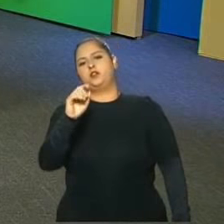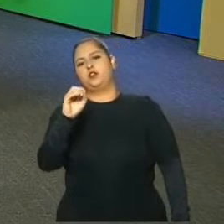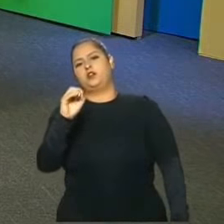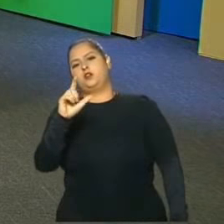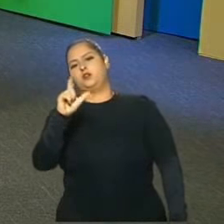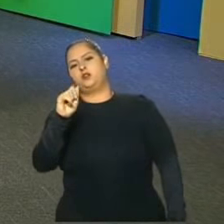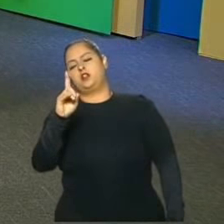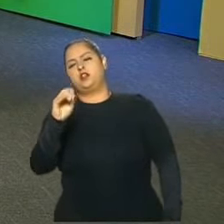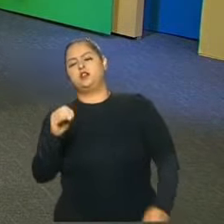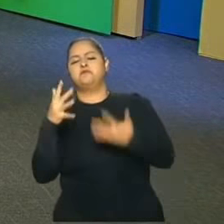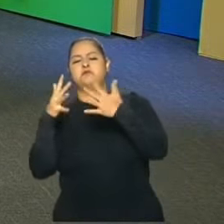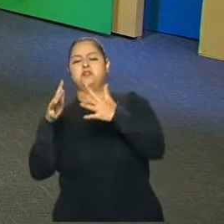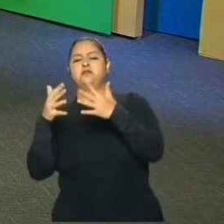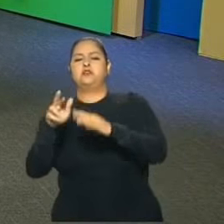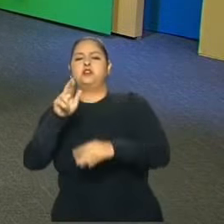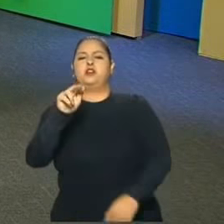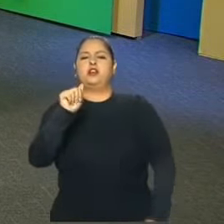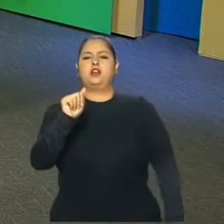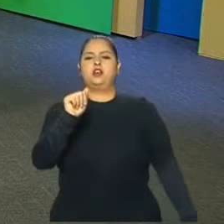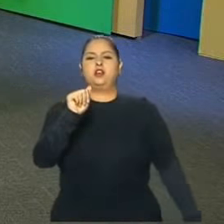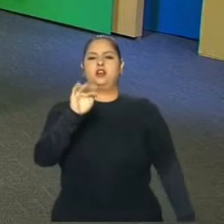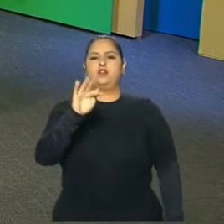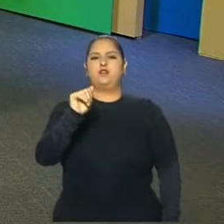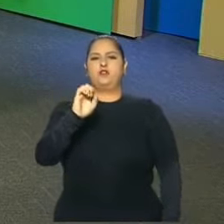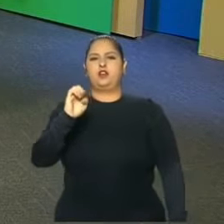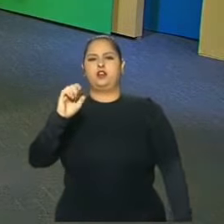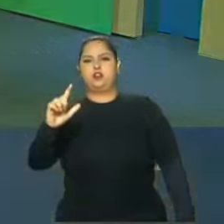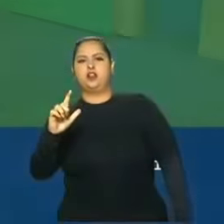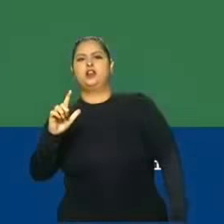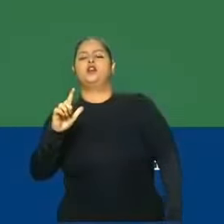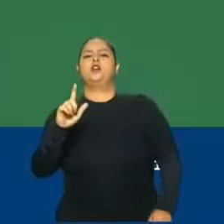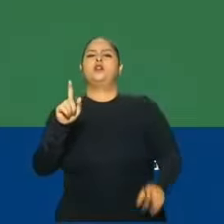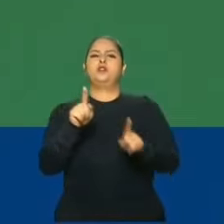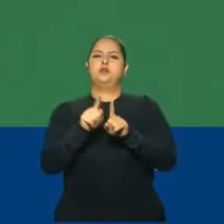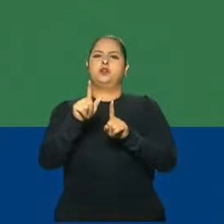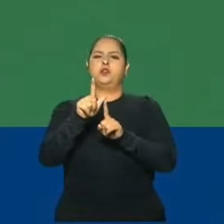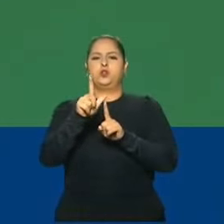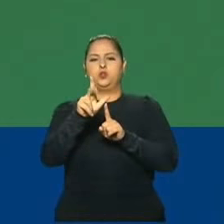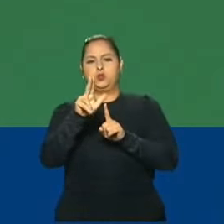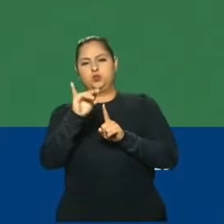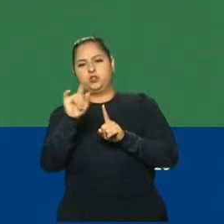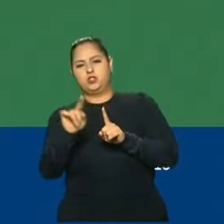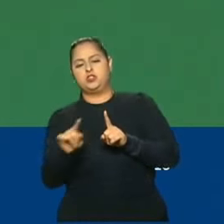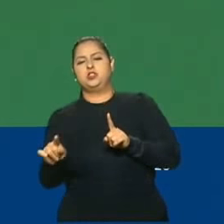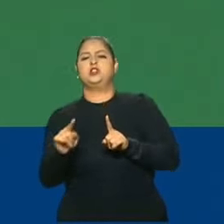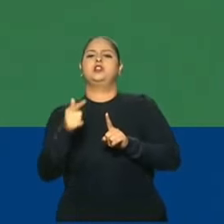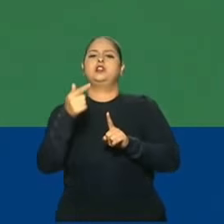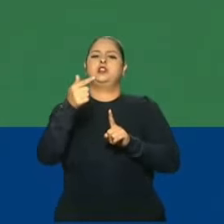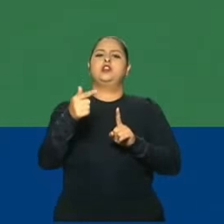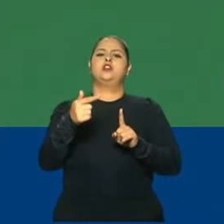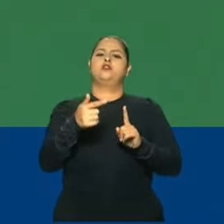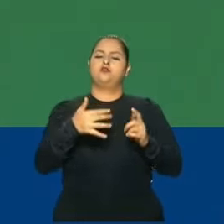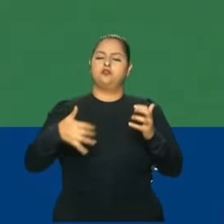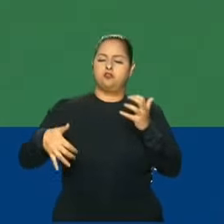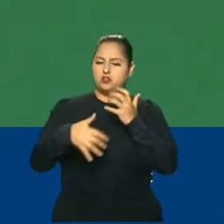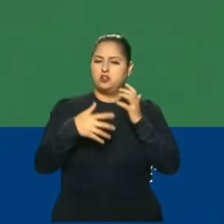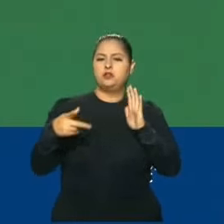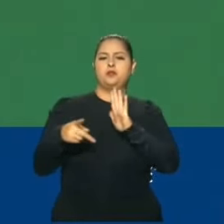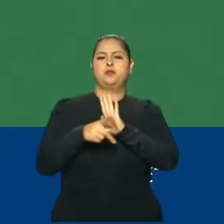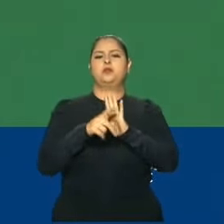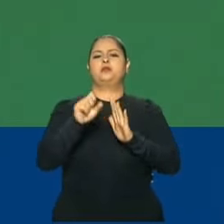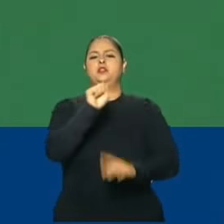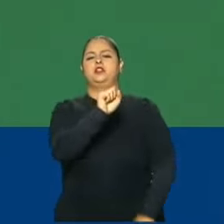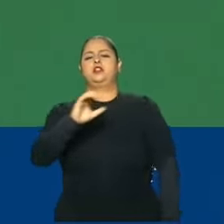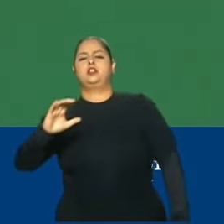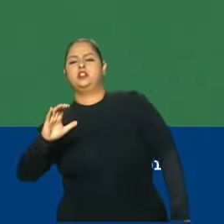Rafael Calegari. Interpretação de Rafael Calegari. Luiz Sebastião, Sete Cordas, Santa Catarina. Isso aí. Parabéns à dupla,